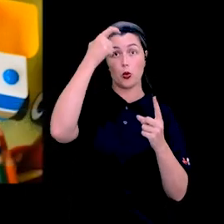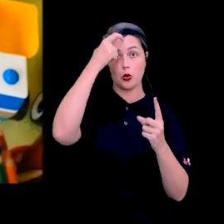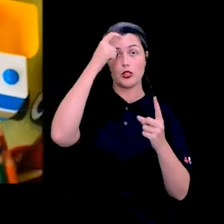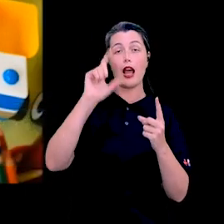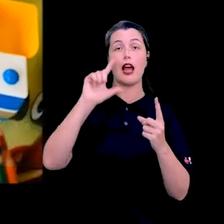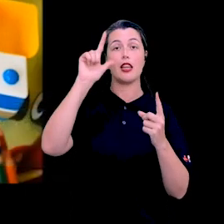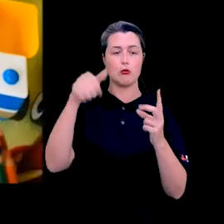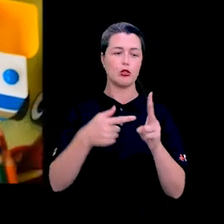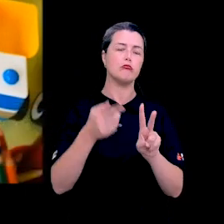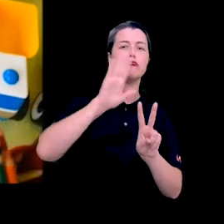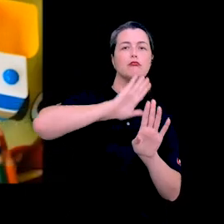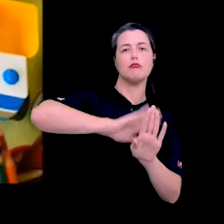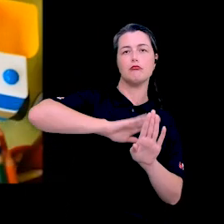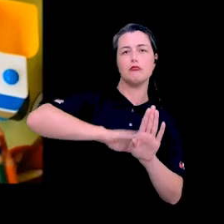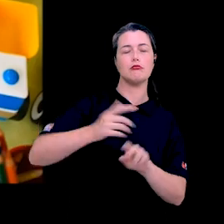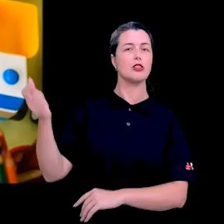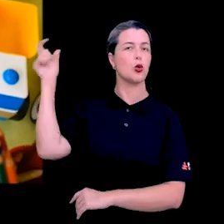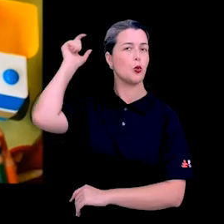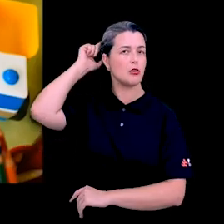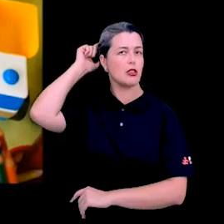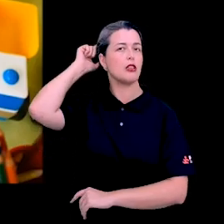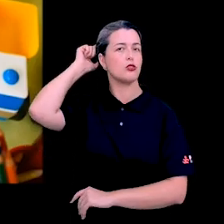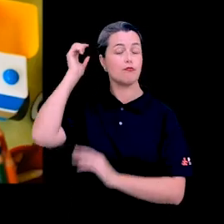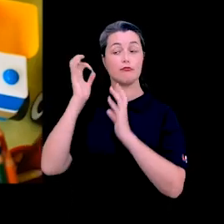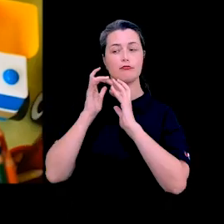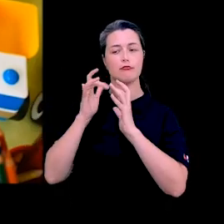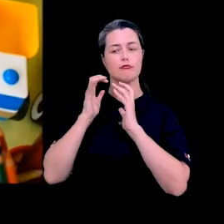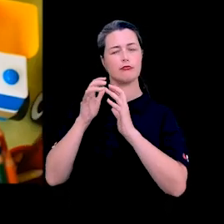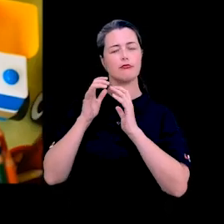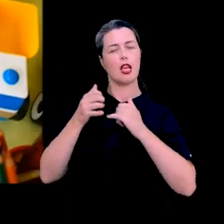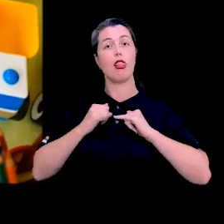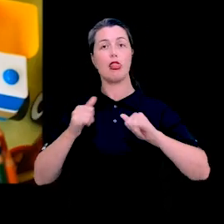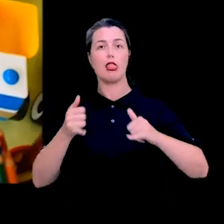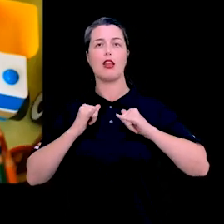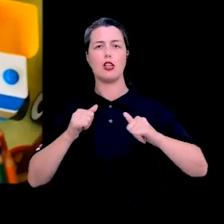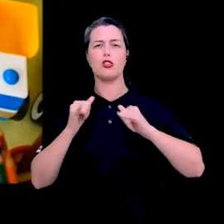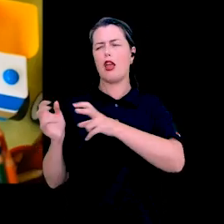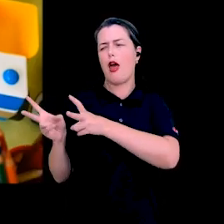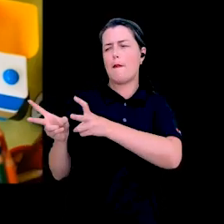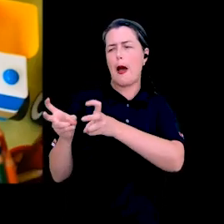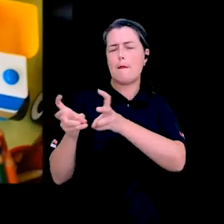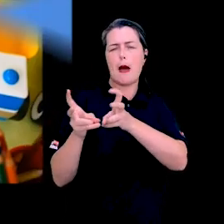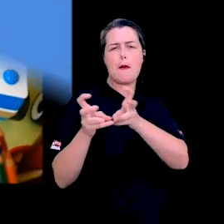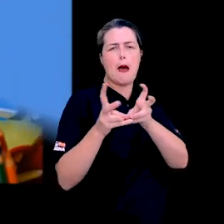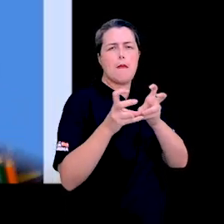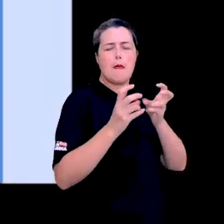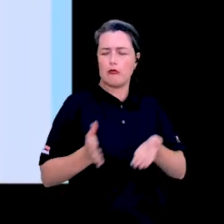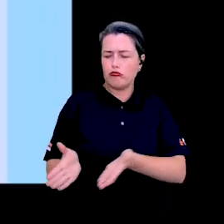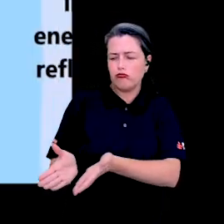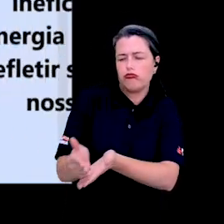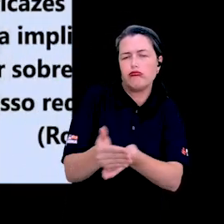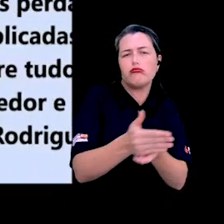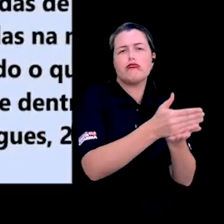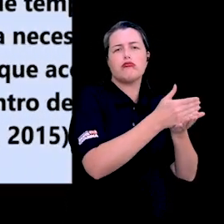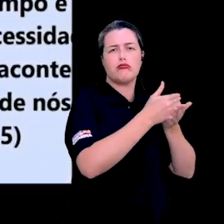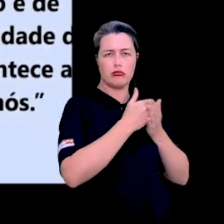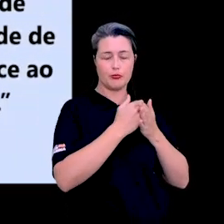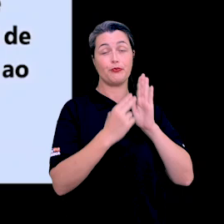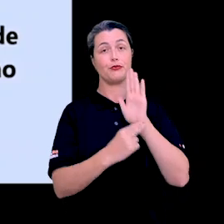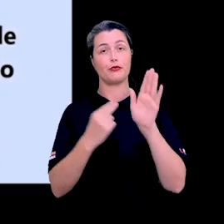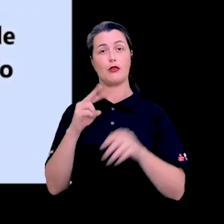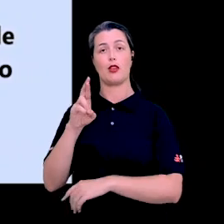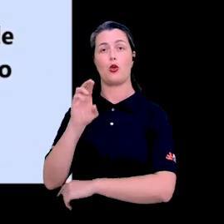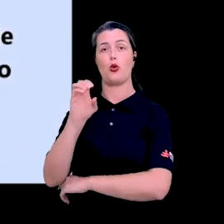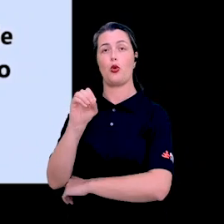que o nosso cérebro tenha energia para prestar atenção às mudanças e novidades que surgem, como explica